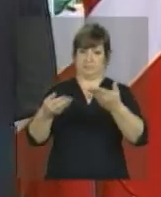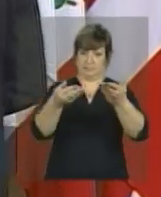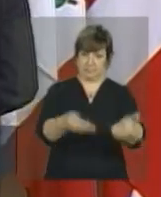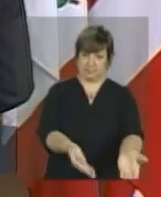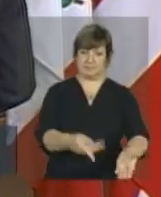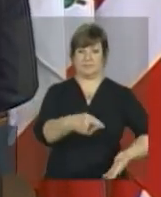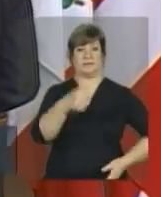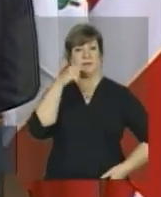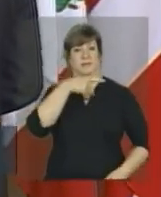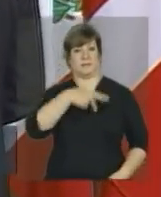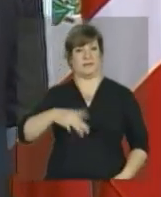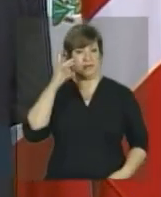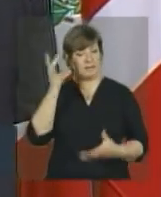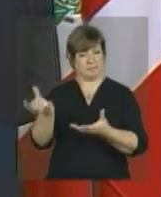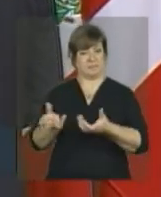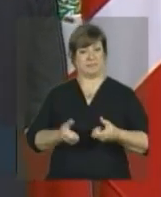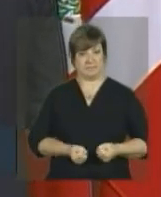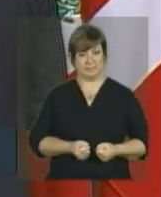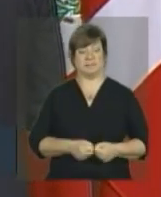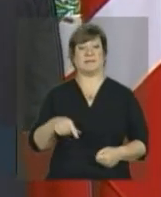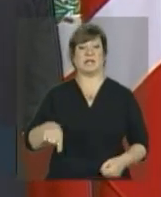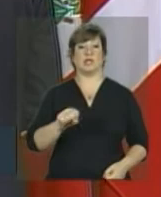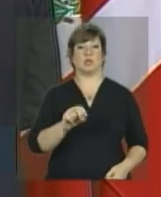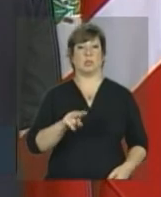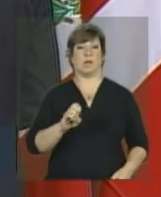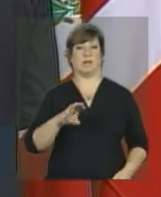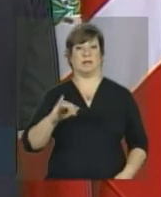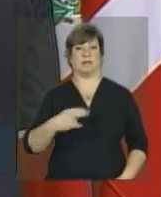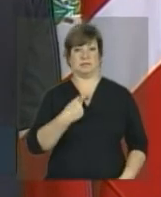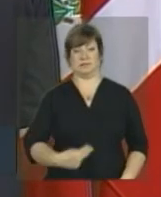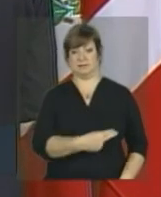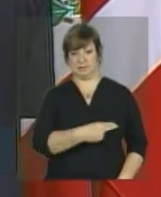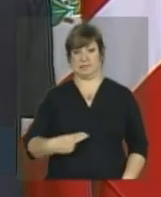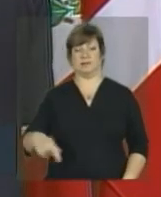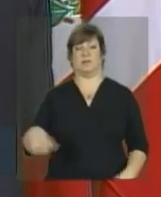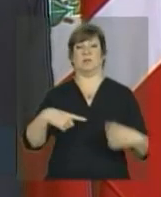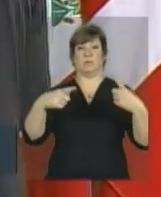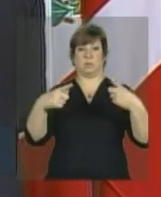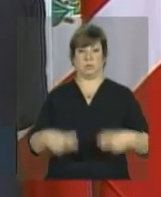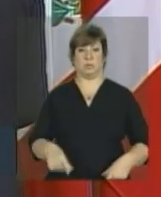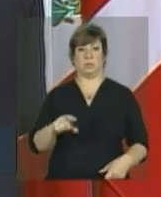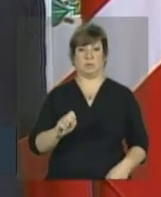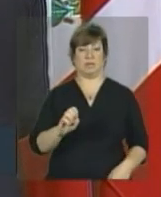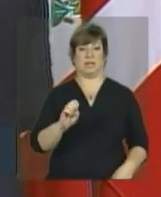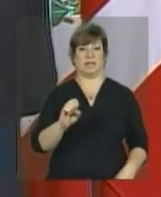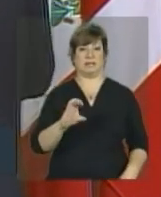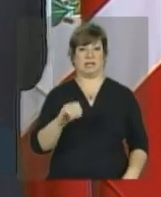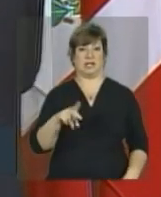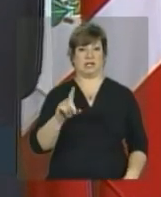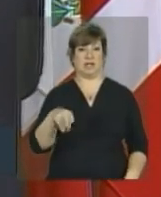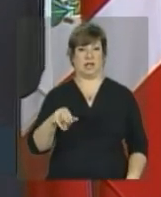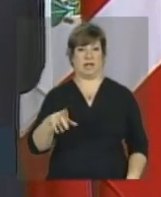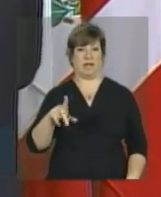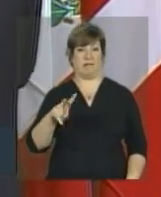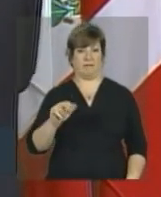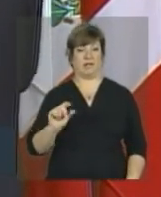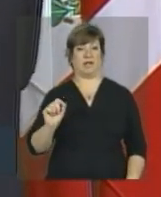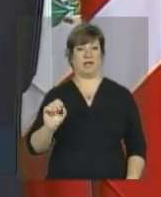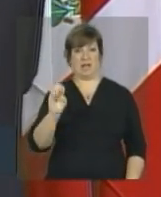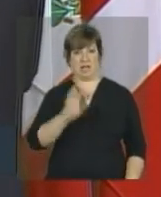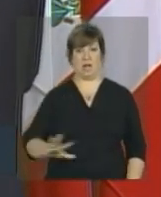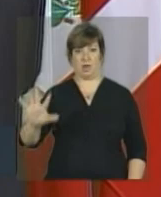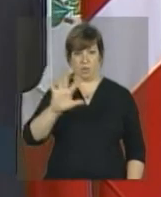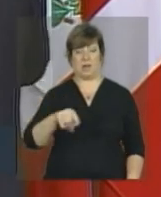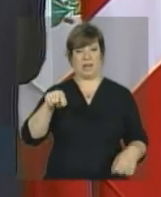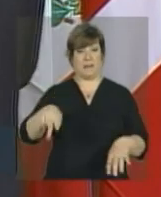Rousseff. A Suécia é um país nórdico localizado na Península Escandinava, na Europa Setentrional. O